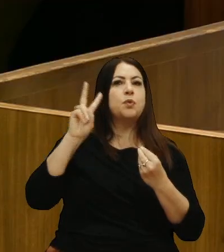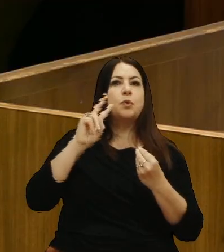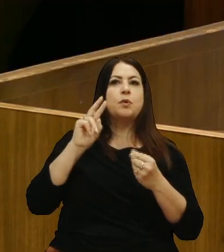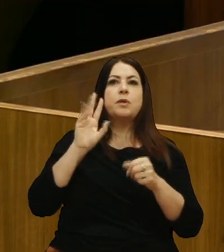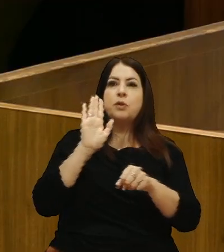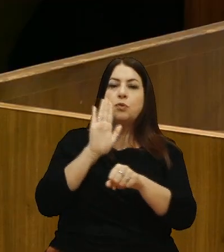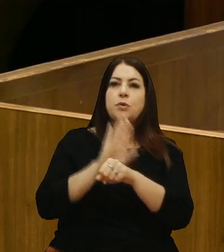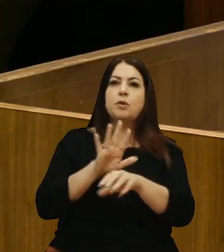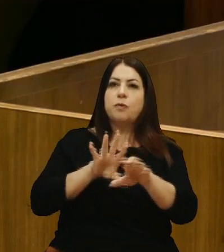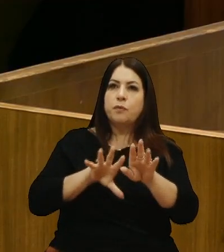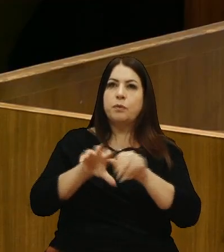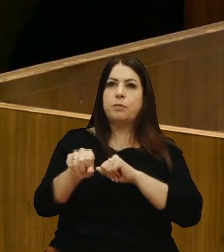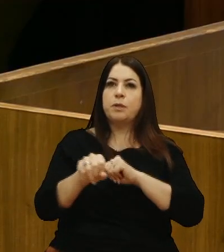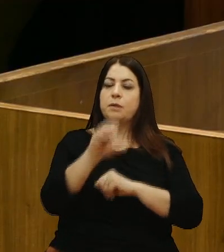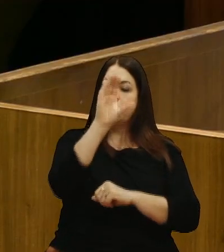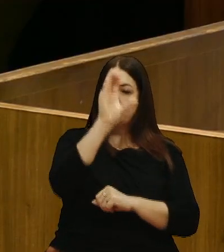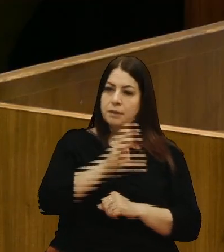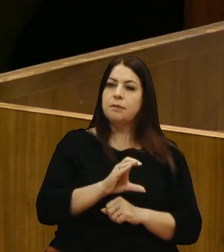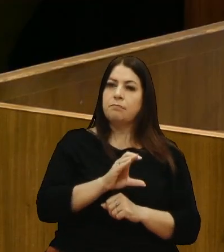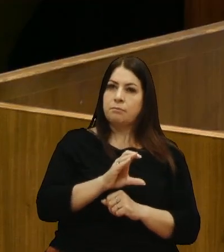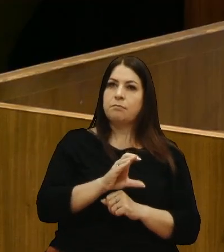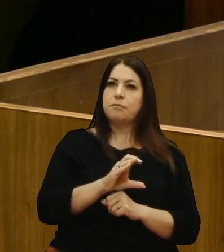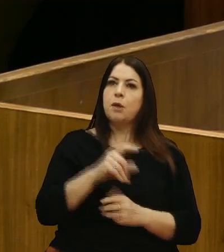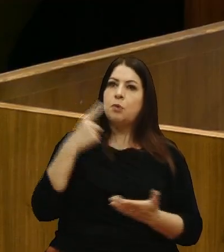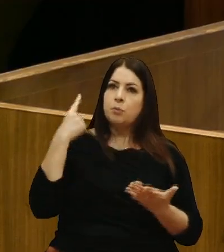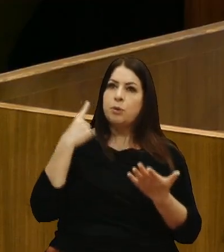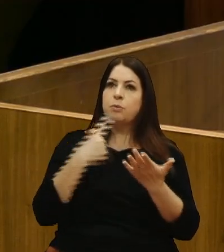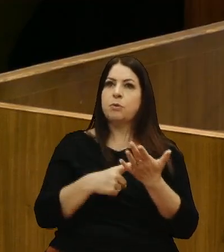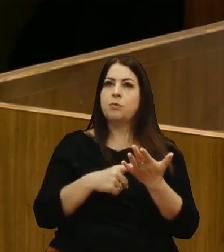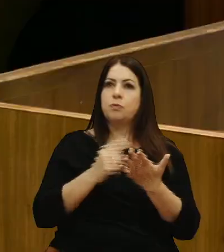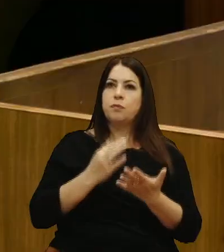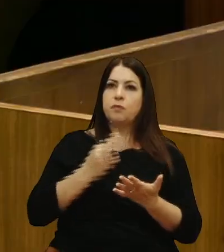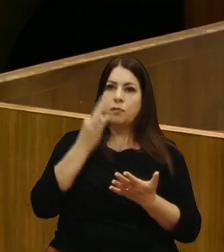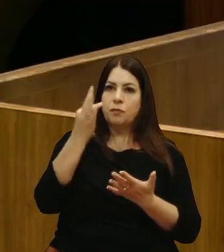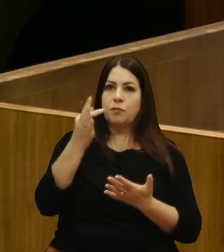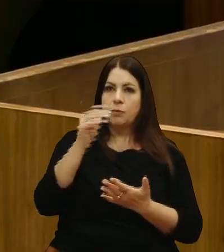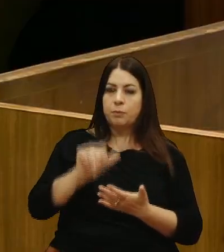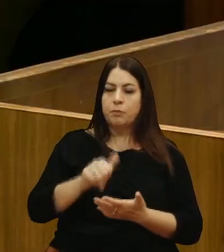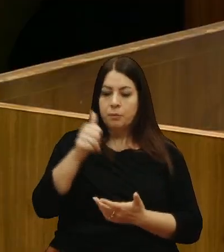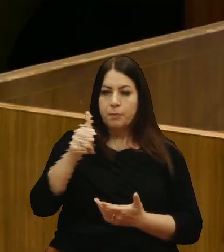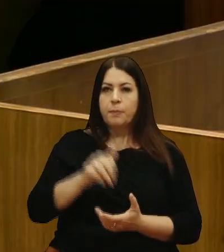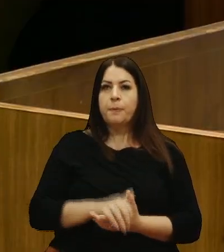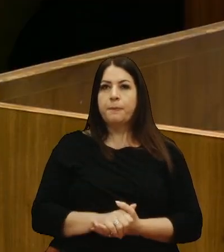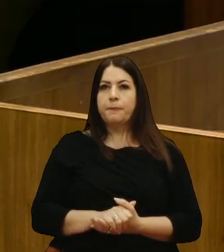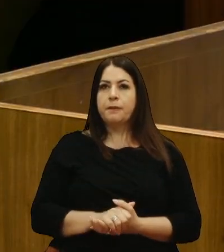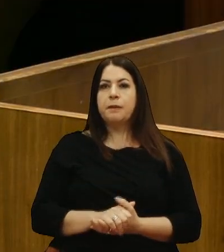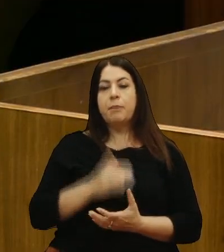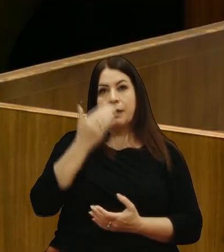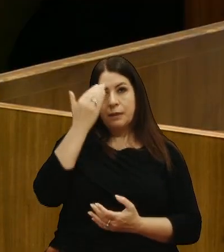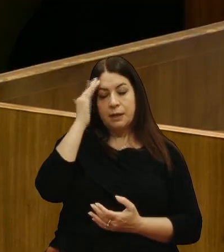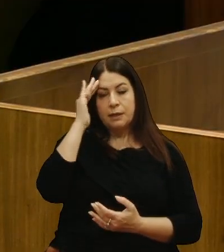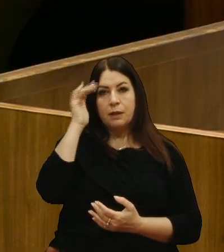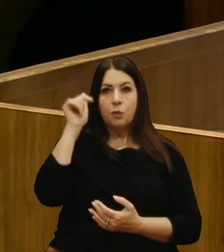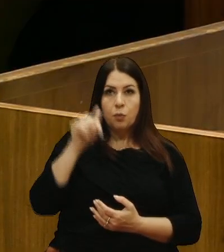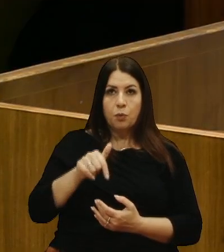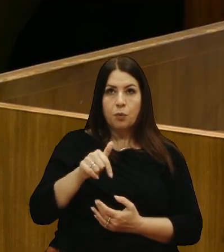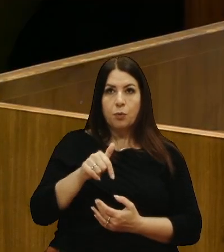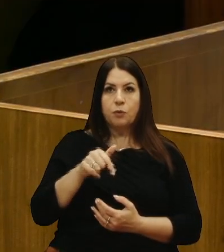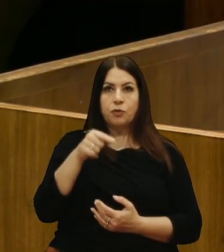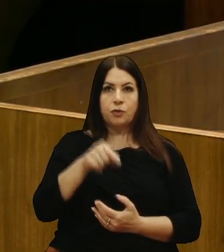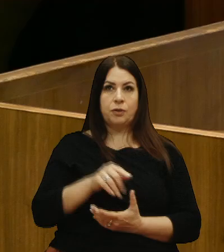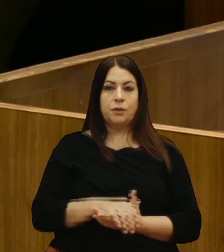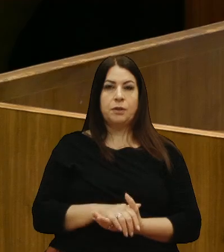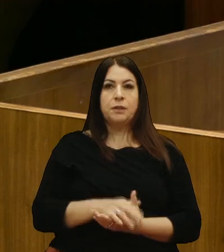ajudaram a formar cidadãos comprometidos com um futuro melhor. Para entendermos o presente da nossa